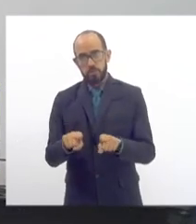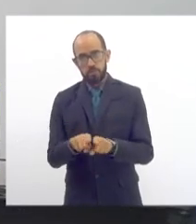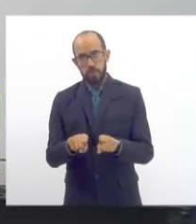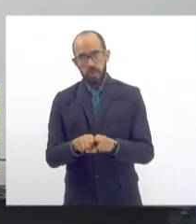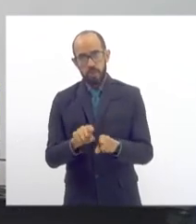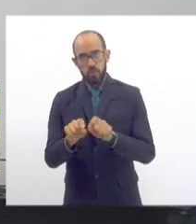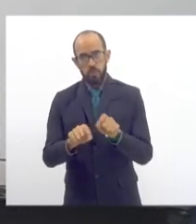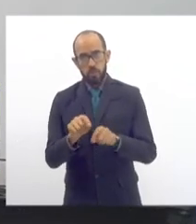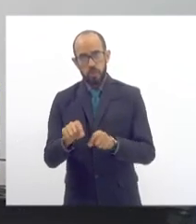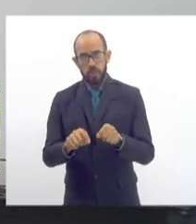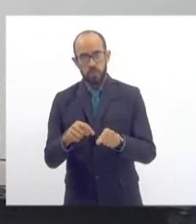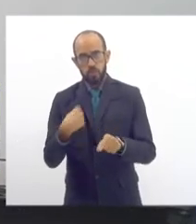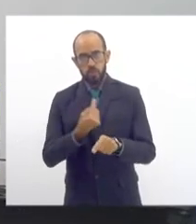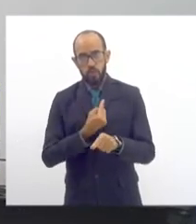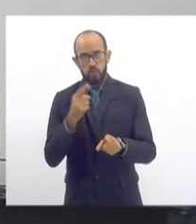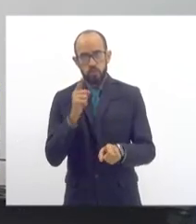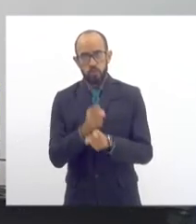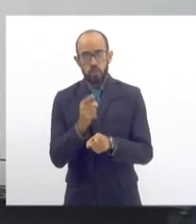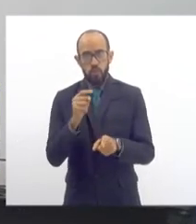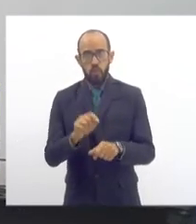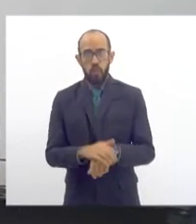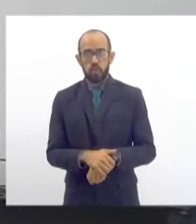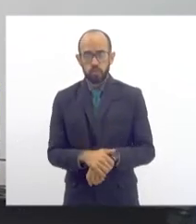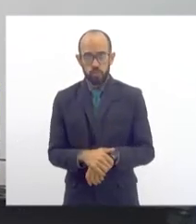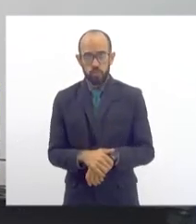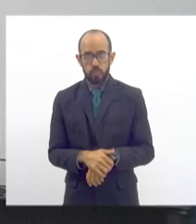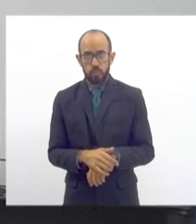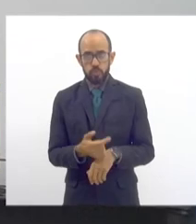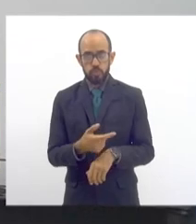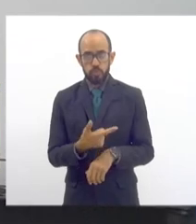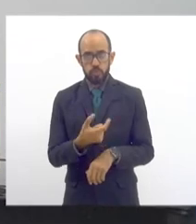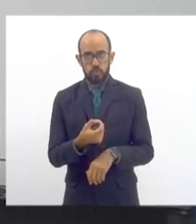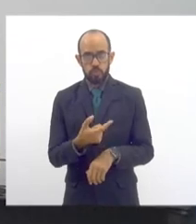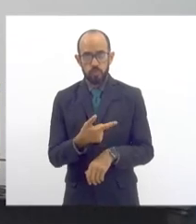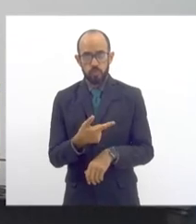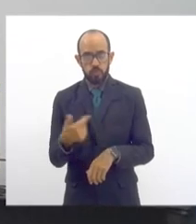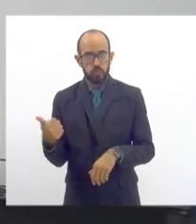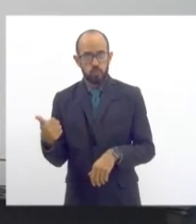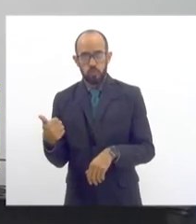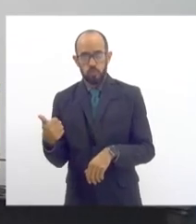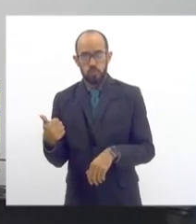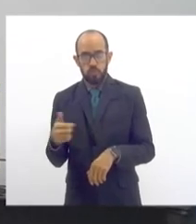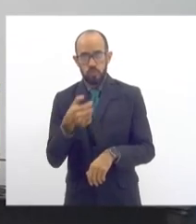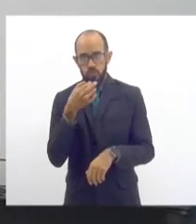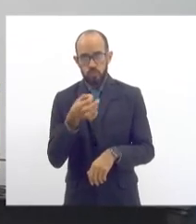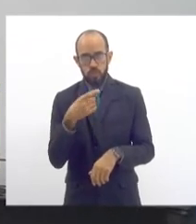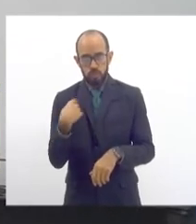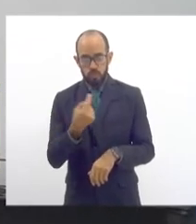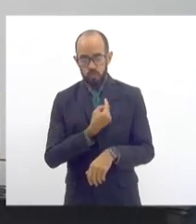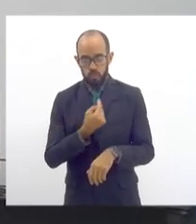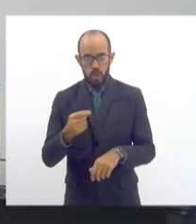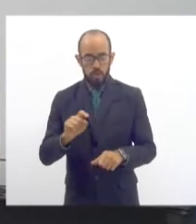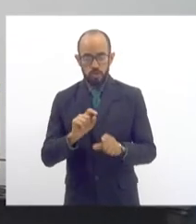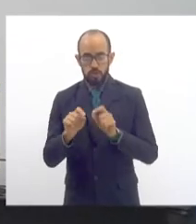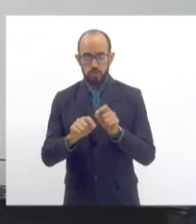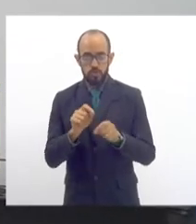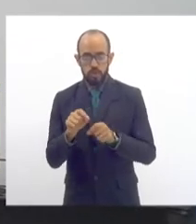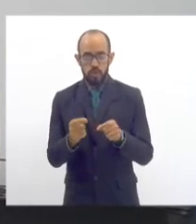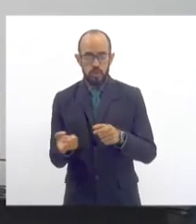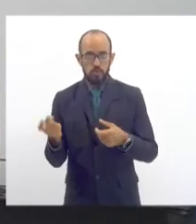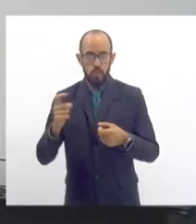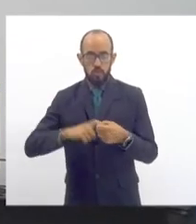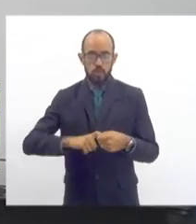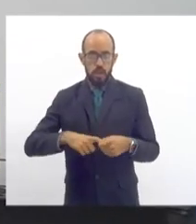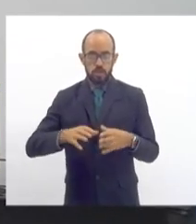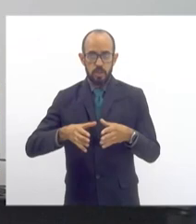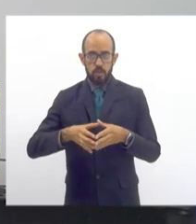desde o nosso primeiro encontro, ainda no final de 2020, início de 2021, por sugestão nossa, inclusive, que retomasse a